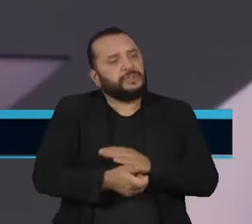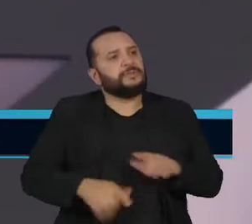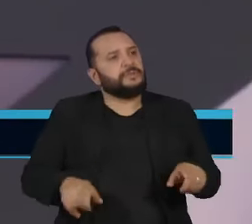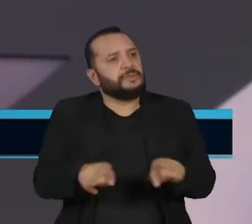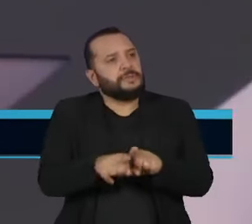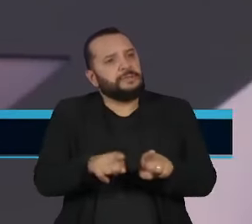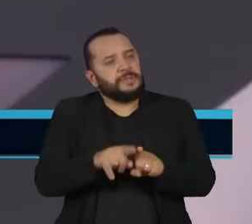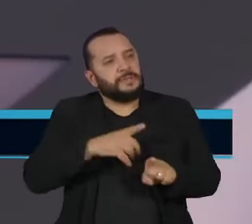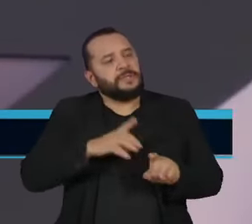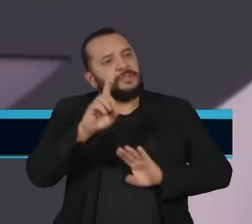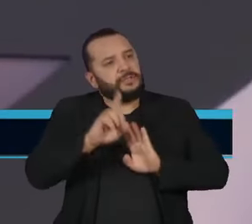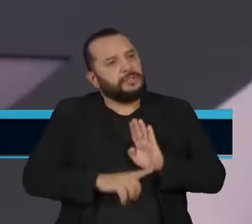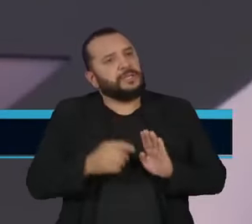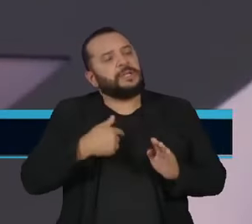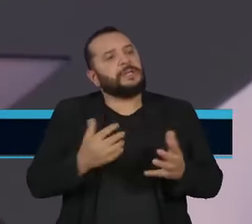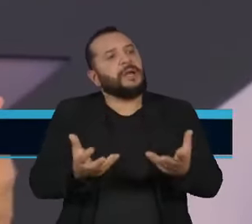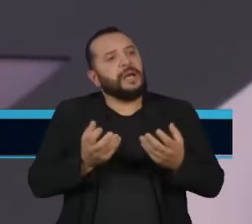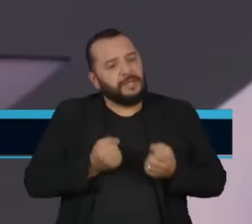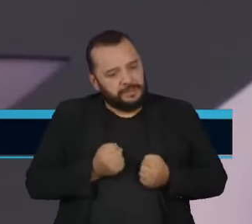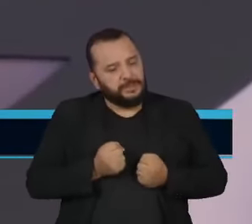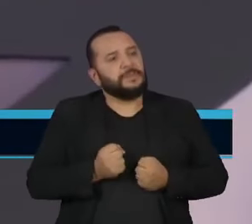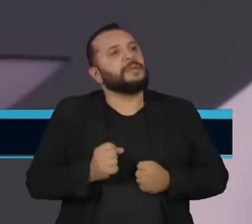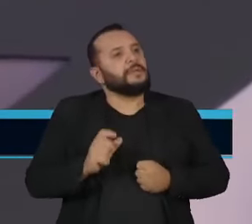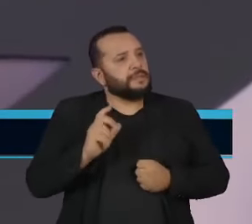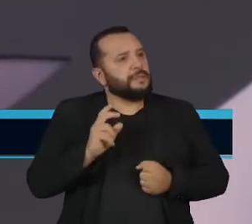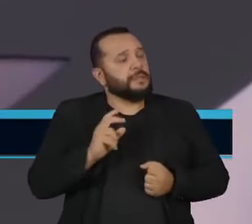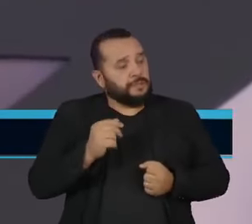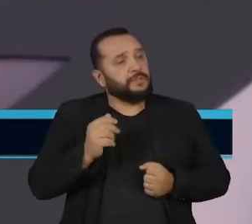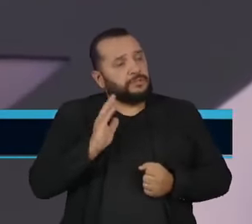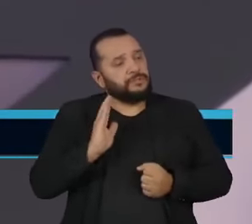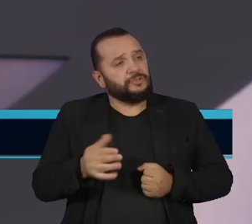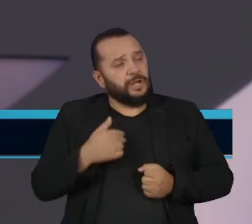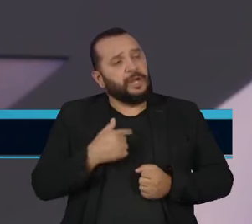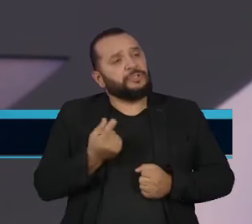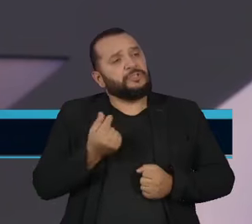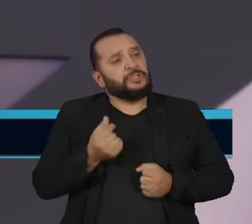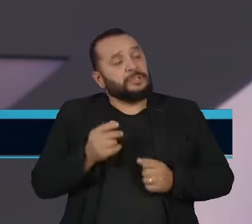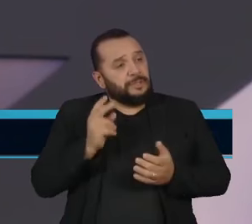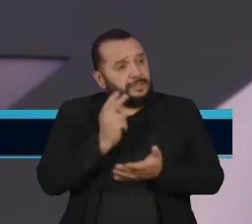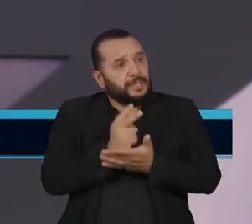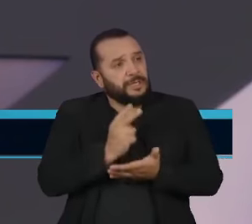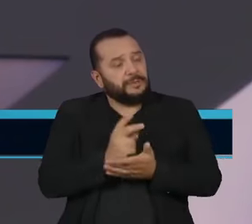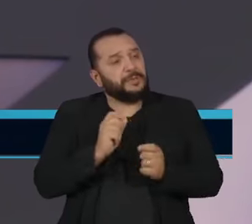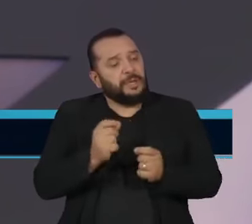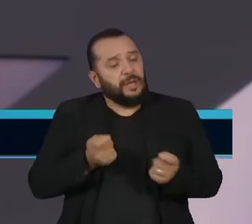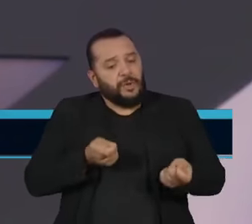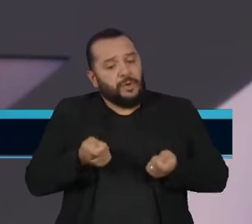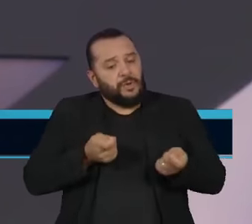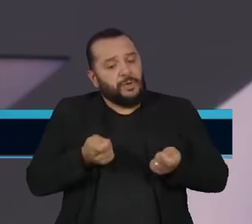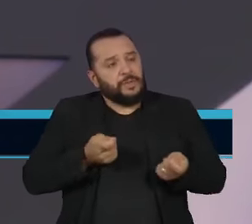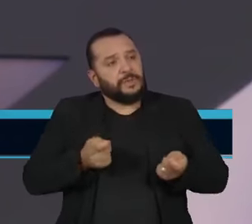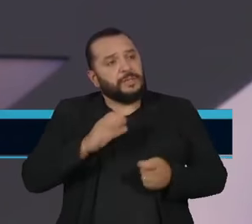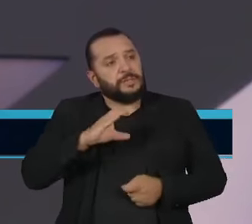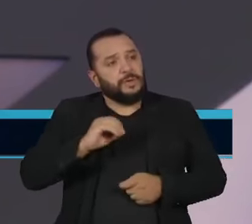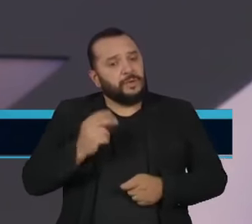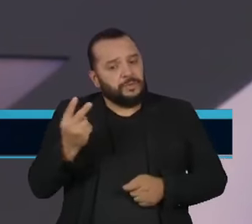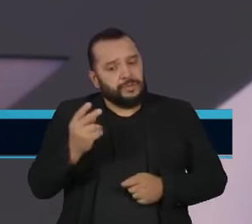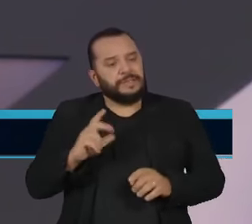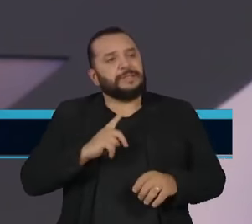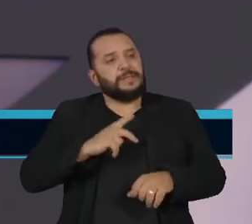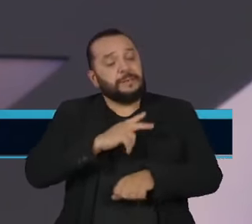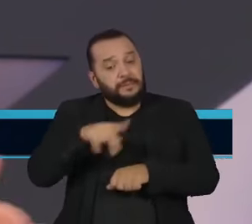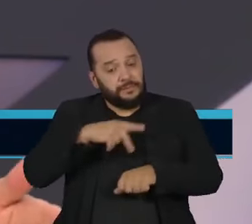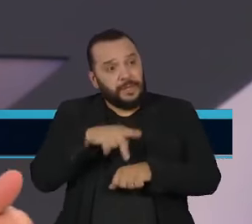ter direito a receber um recurso sempre que você economizar carbono na sua decisão. E aí, os países que hoje estão